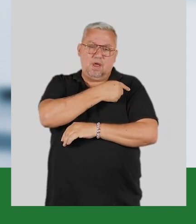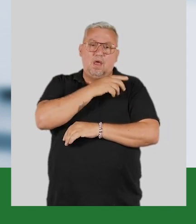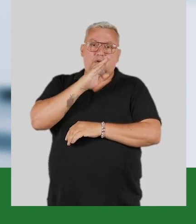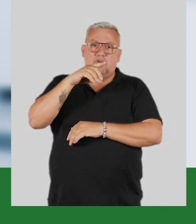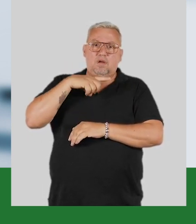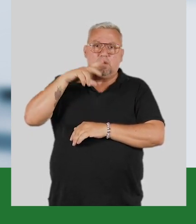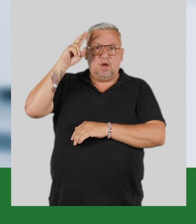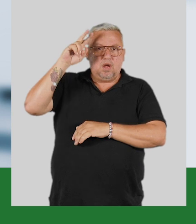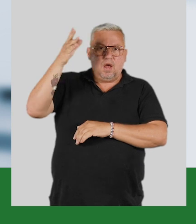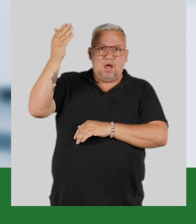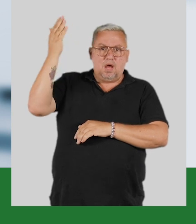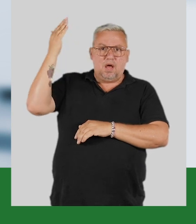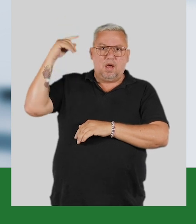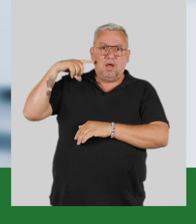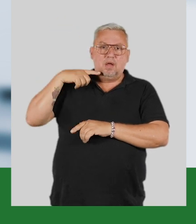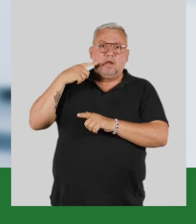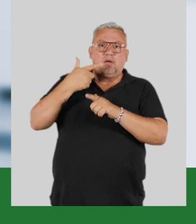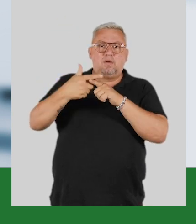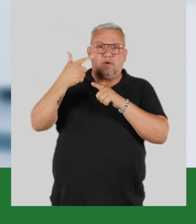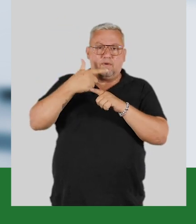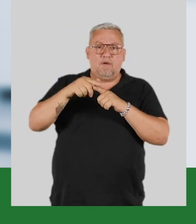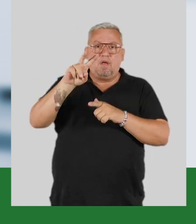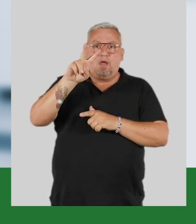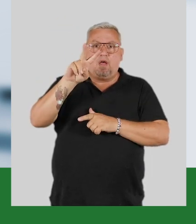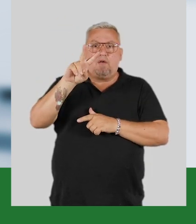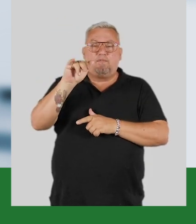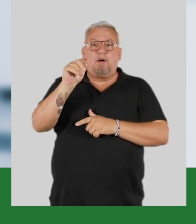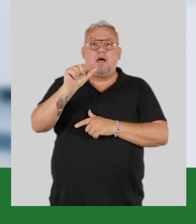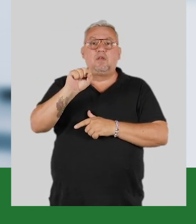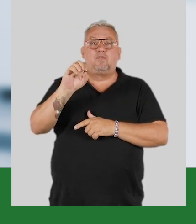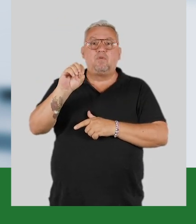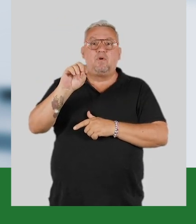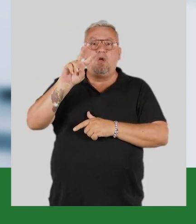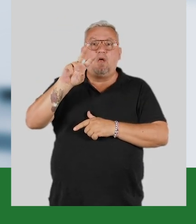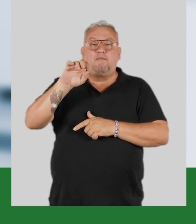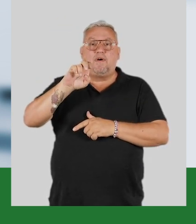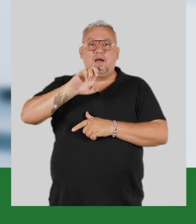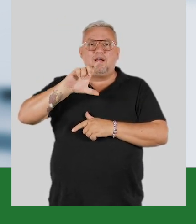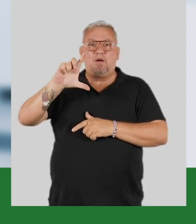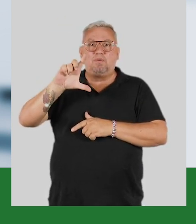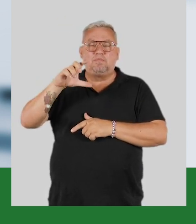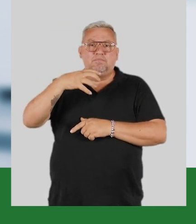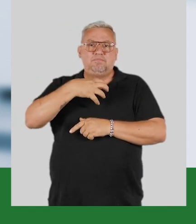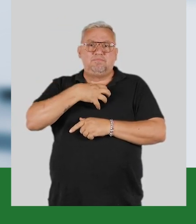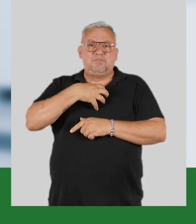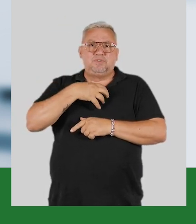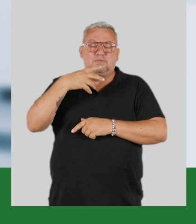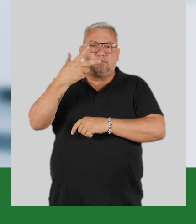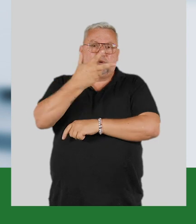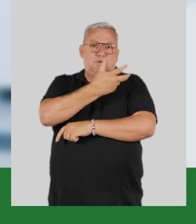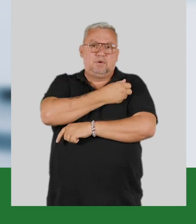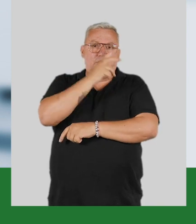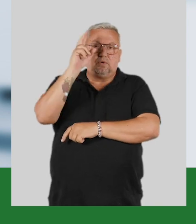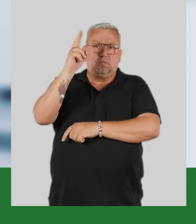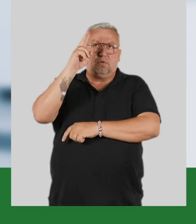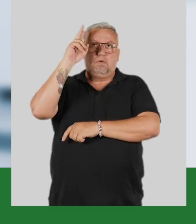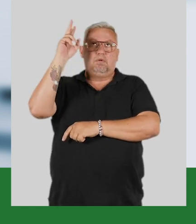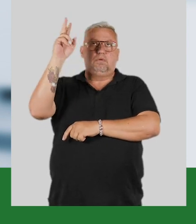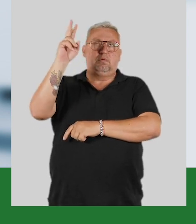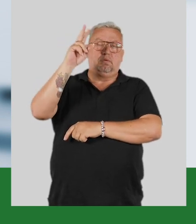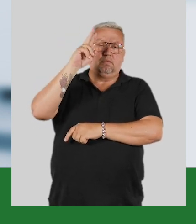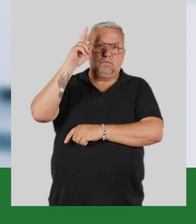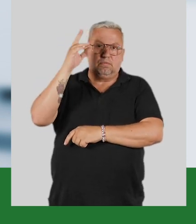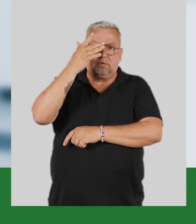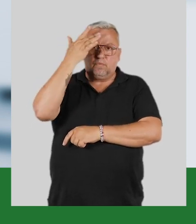já tem histórico de síndrome vasovagal. O que é isso? Isso é aquela sensação de desmaio ou até mesmo um desmaio quando a